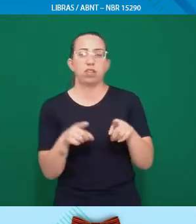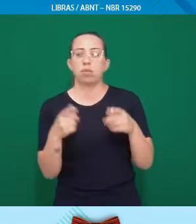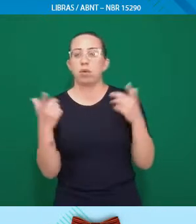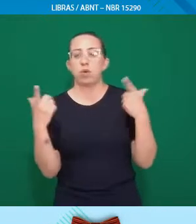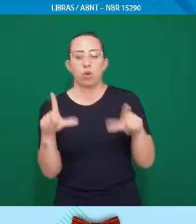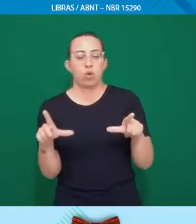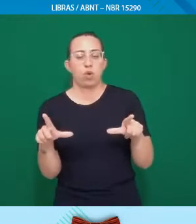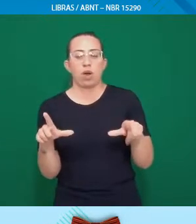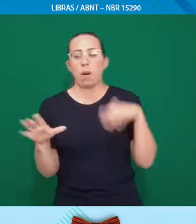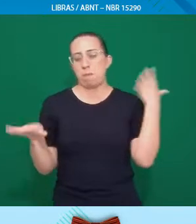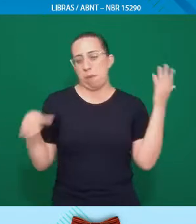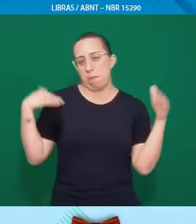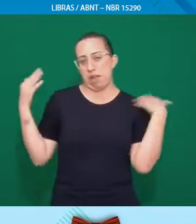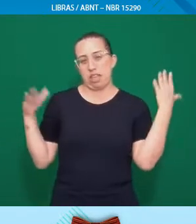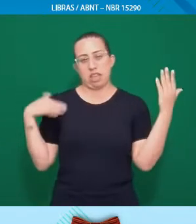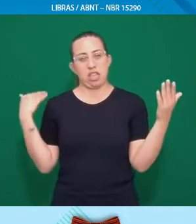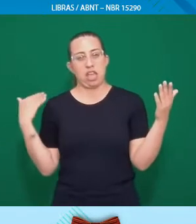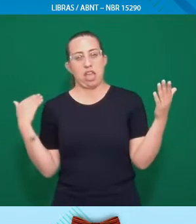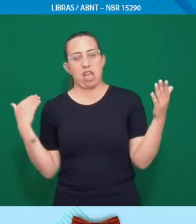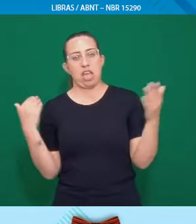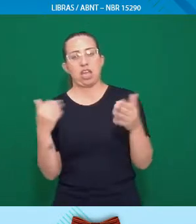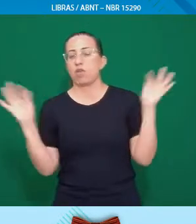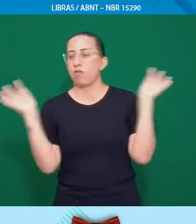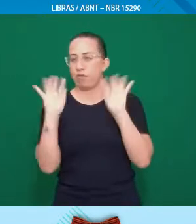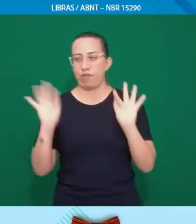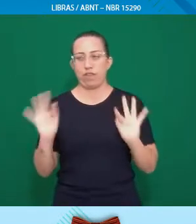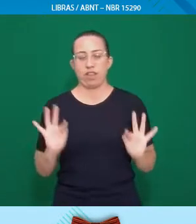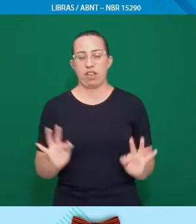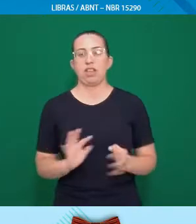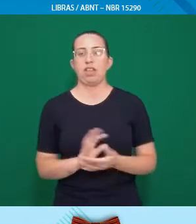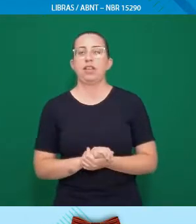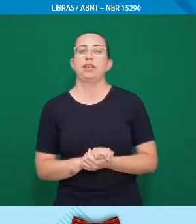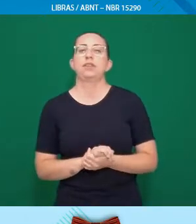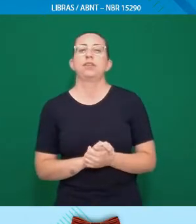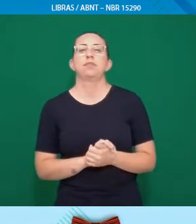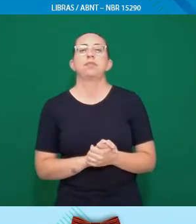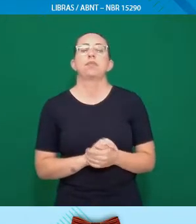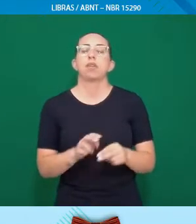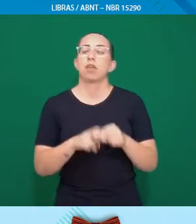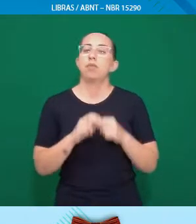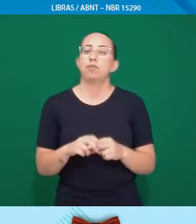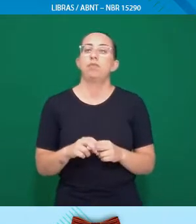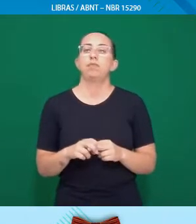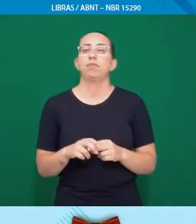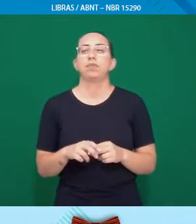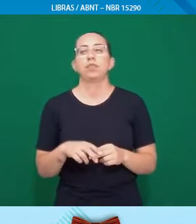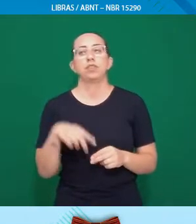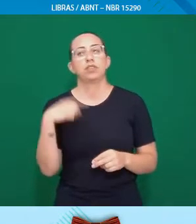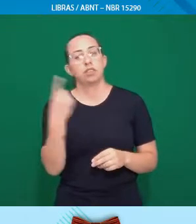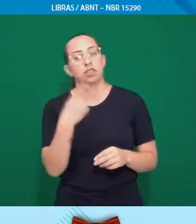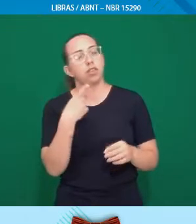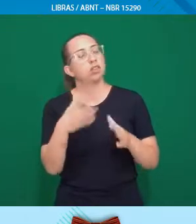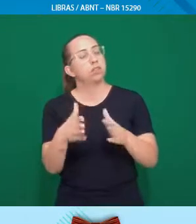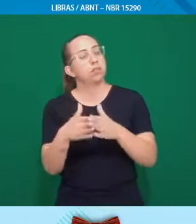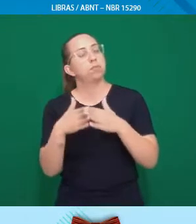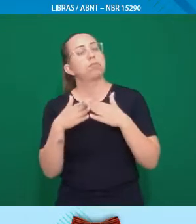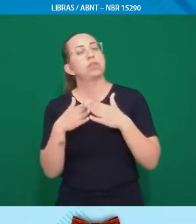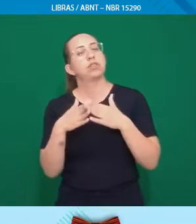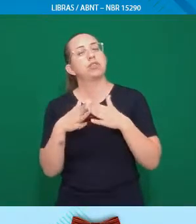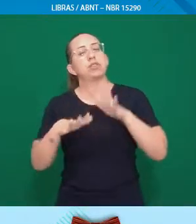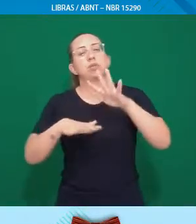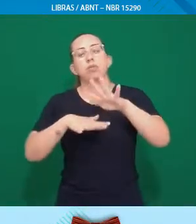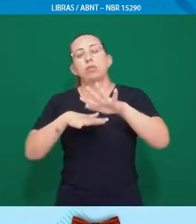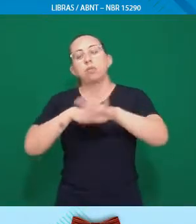engajamento na população que precisa de fontes de lazer Por conta desses fatores esse gabinetes que abaixo subscreve vem